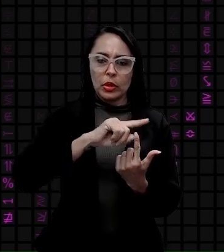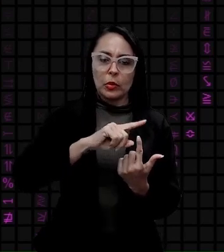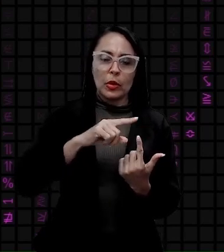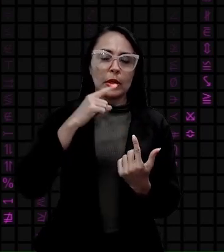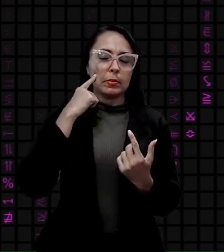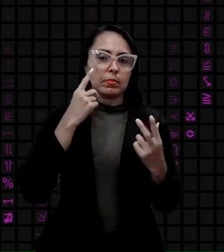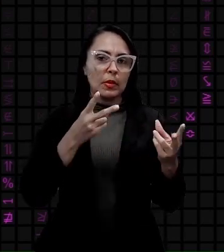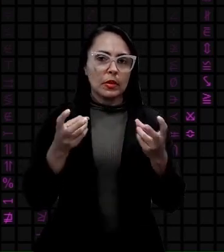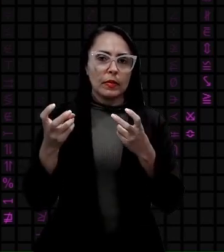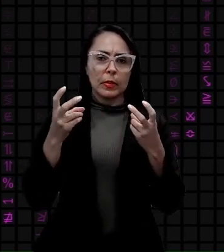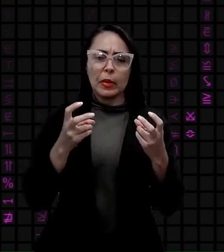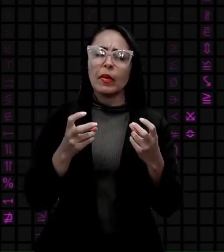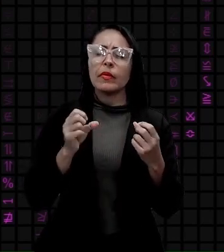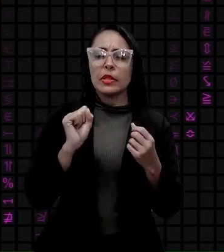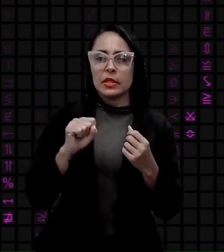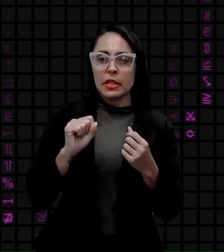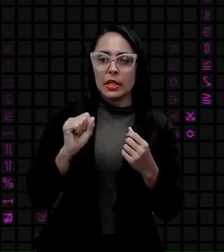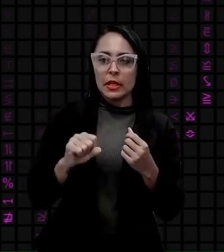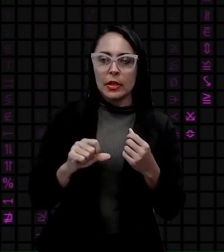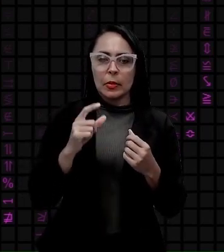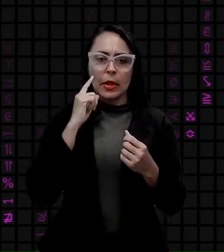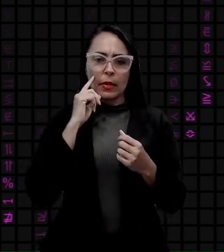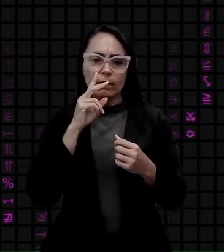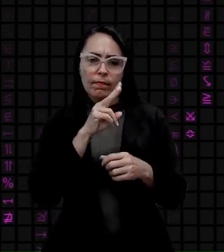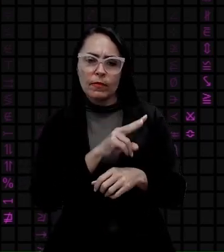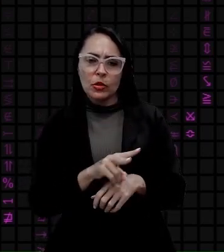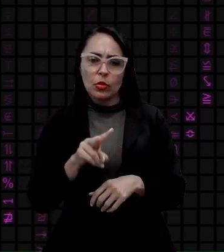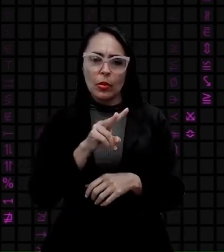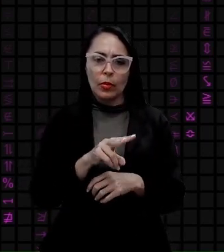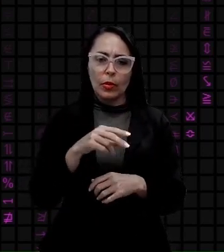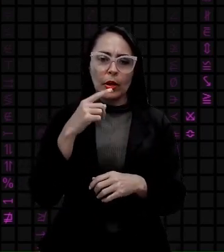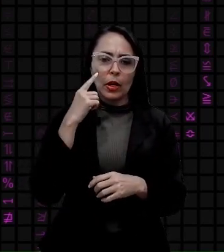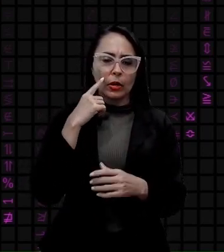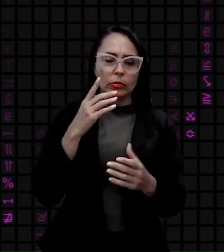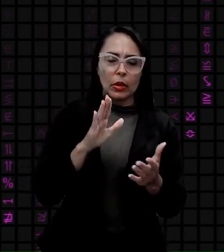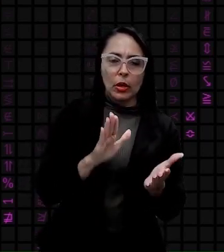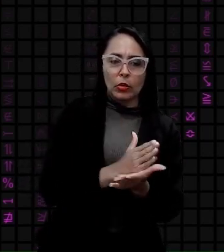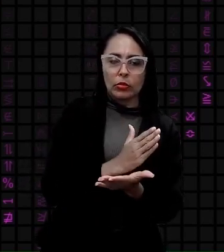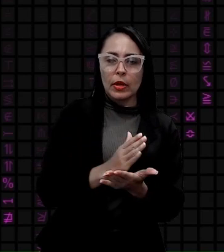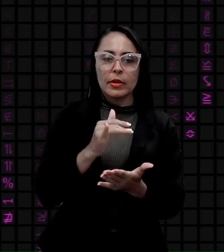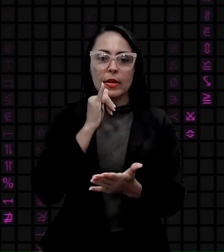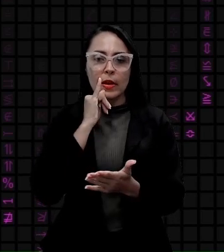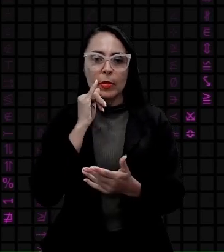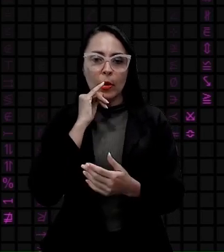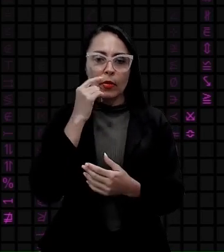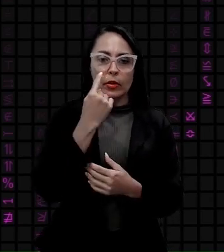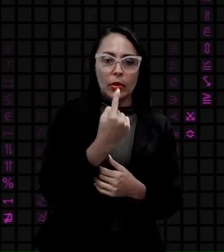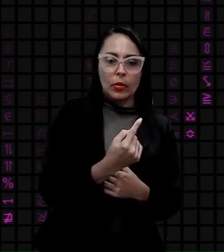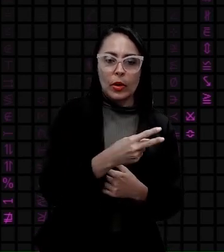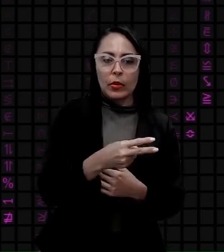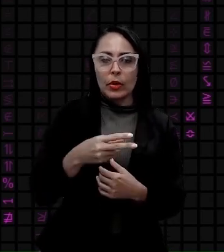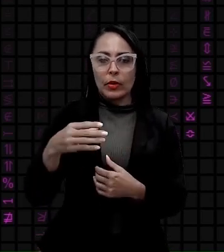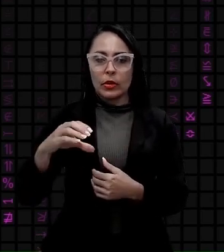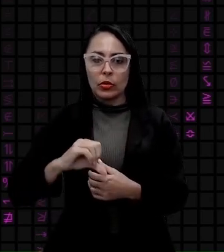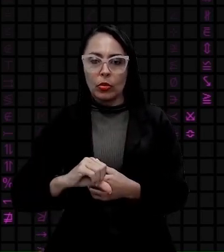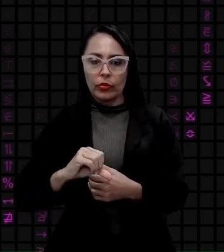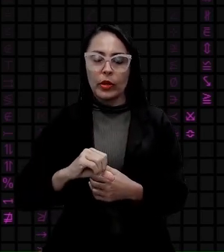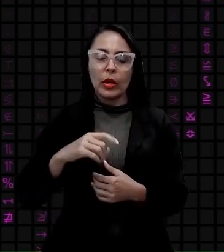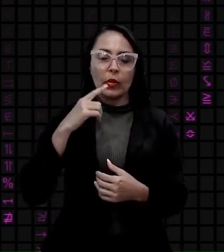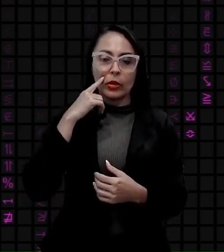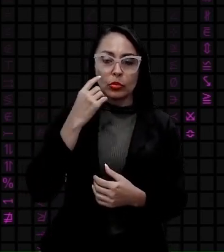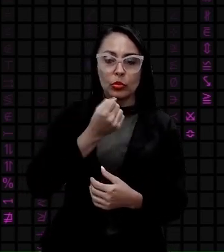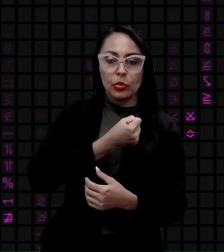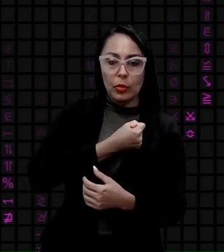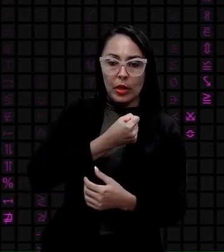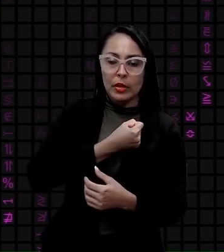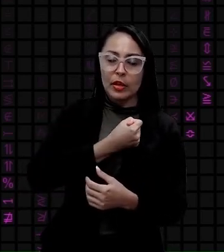identificado automaticamente pela linguagem. Vamos ver aqui alguns exemplos. Variável 1 igual a 9, é uma variável numérica